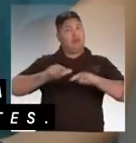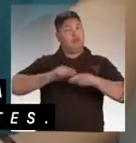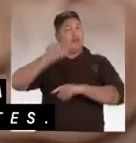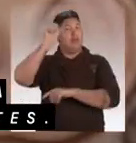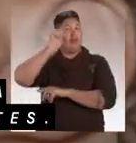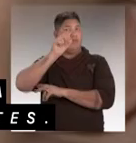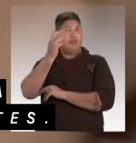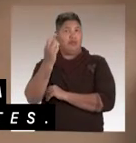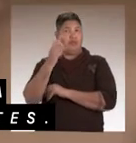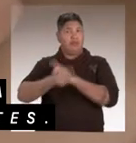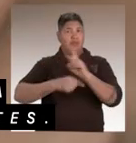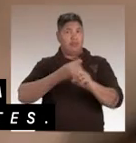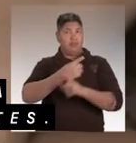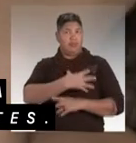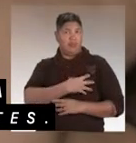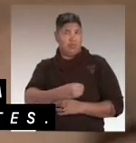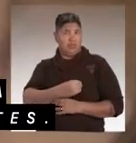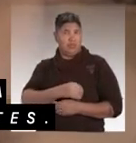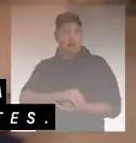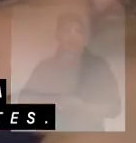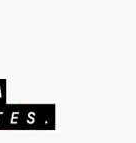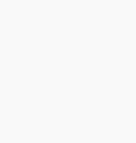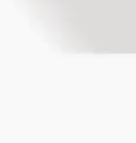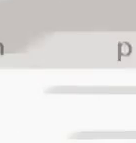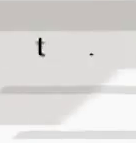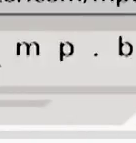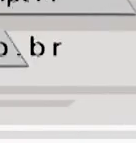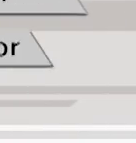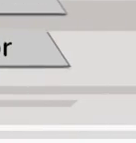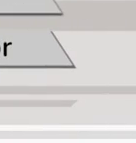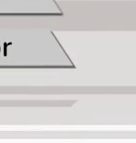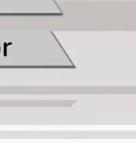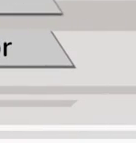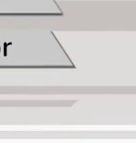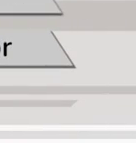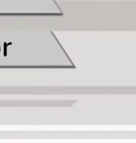de trabalho para gestantes e lactantes.